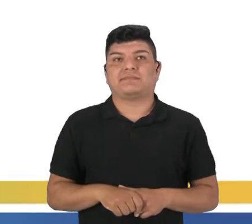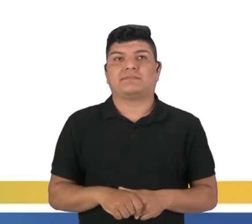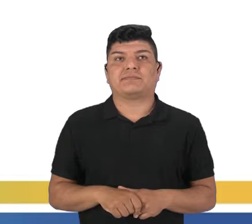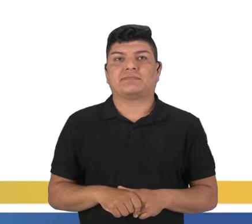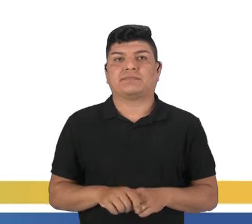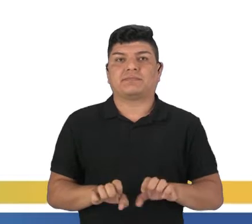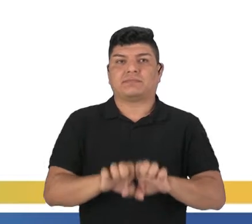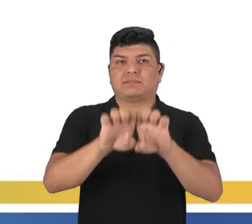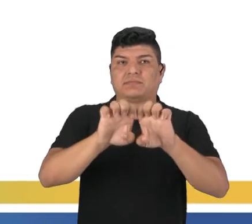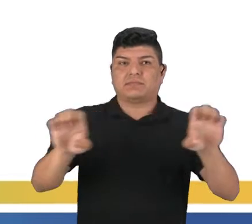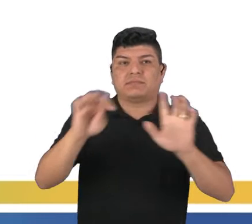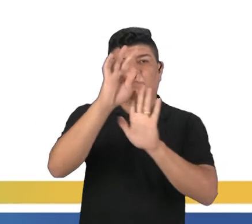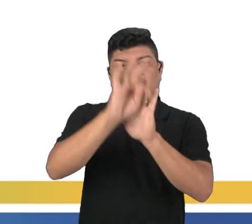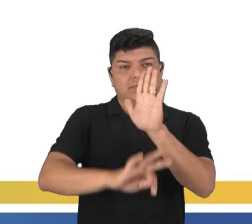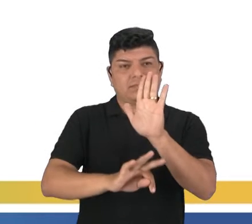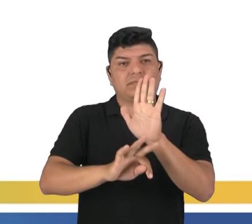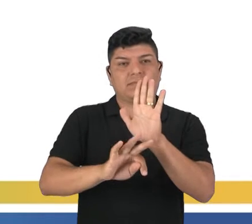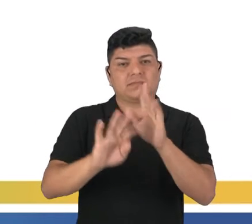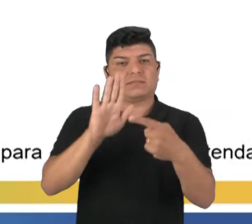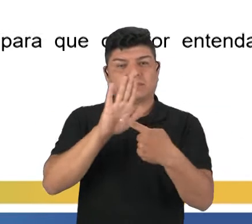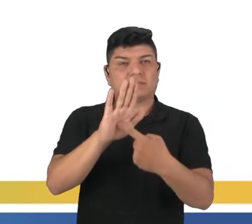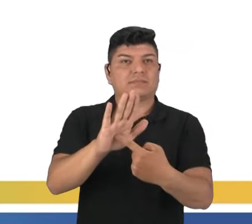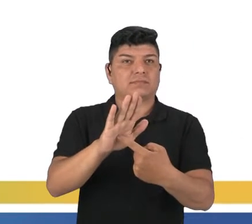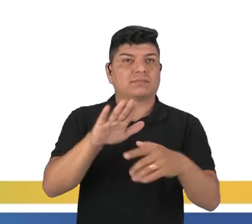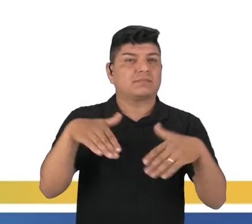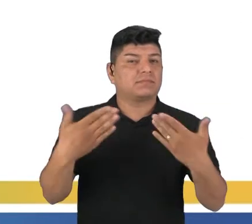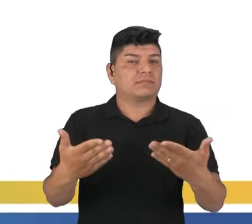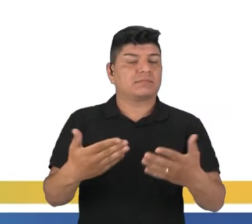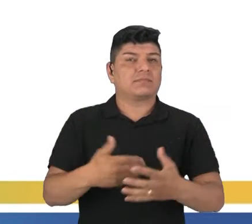as estruturas de um texto expositivo.